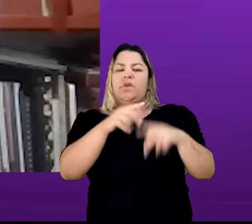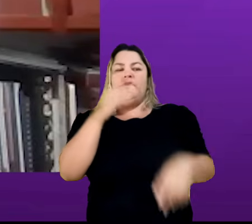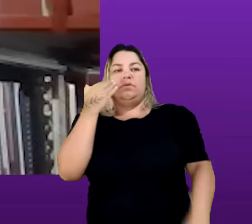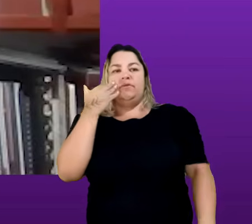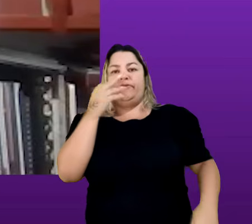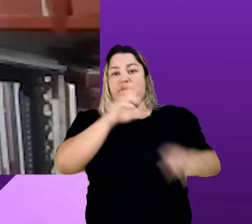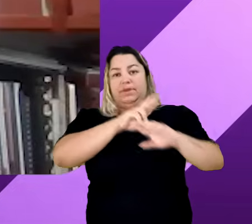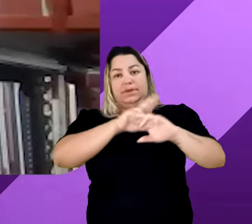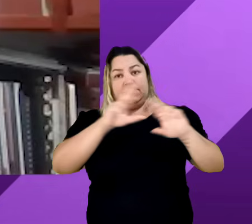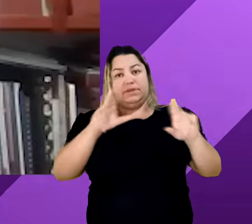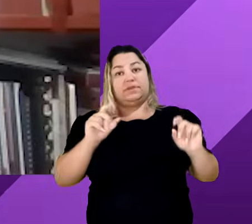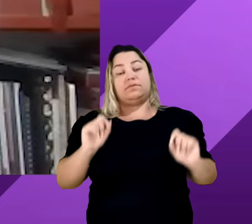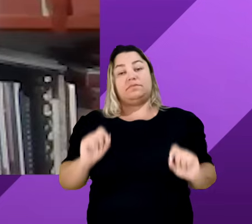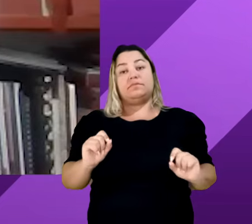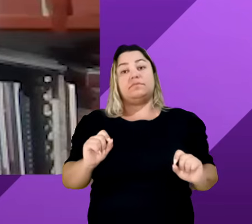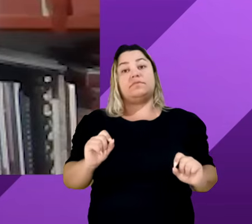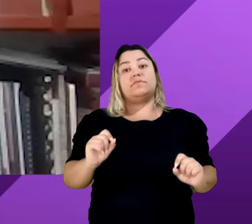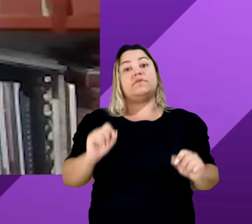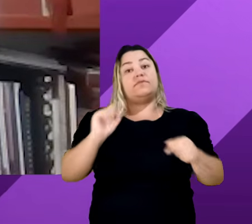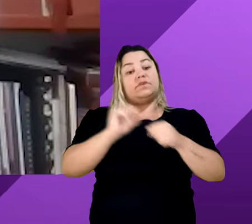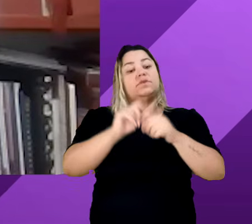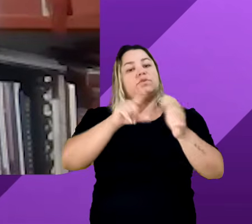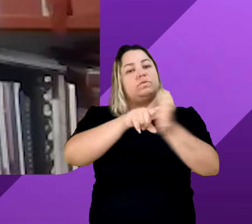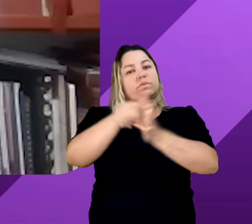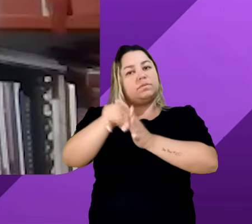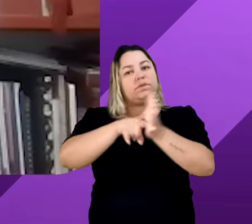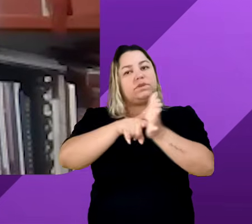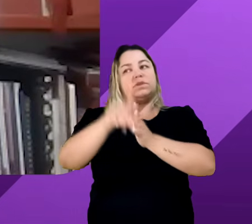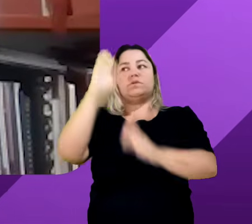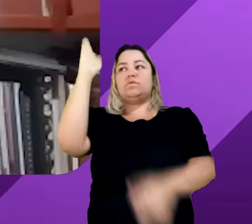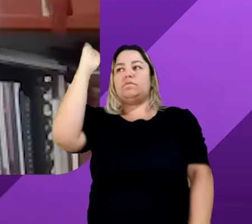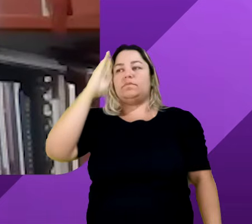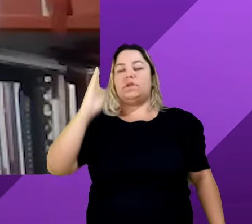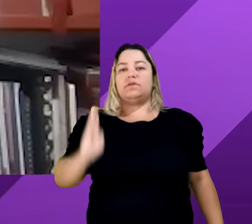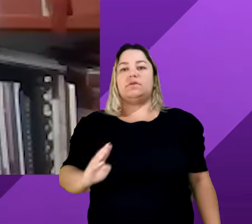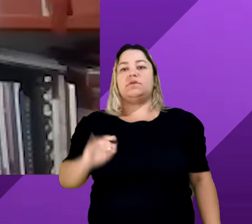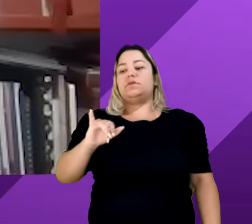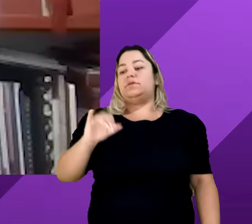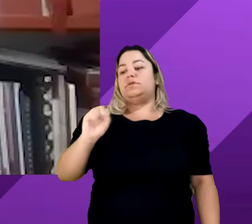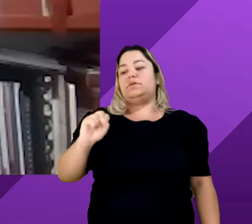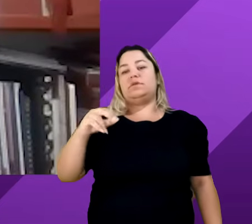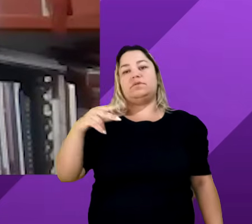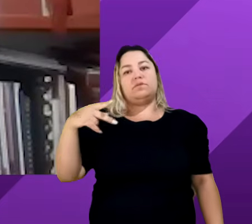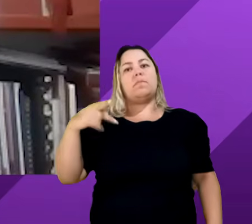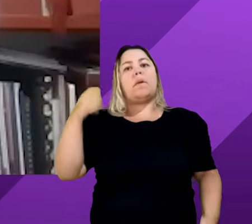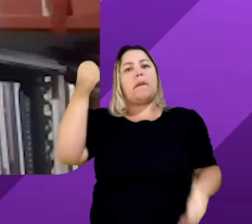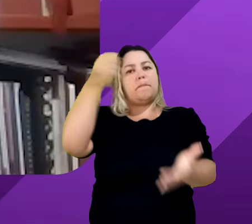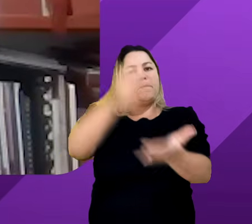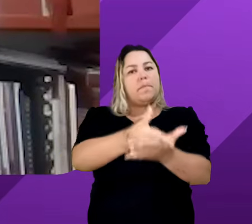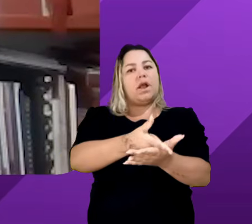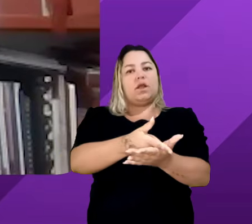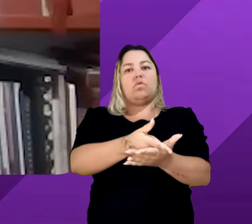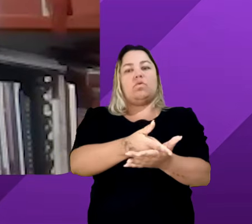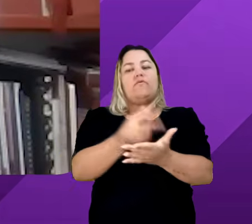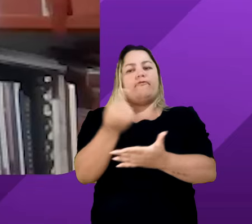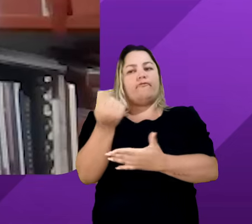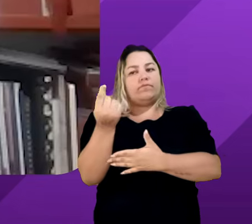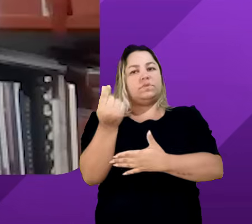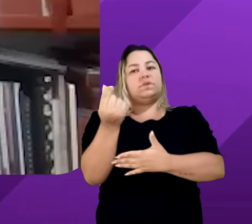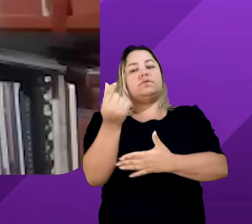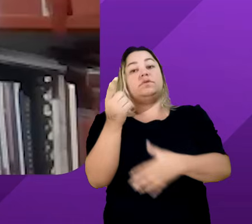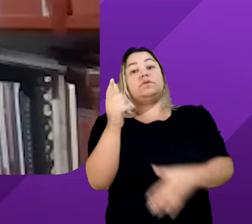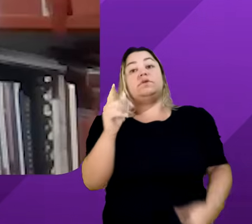Então, nós fizemos uma pesquisa no Brasil, a ISP bancou financeiramente, nós fizemos uma pesquisa